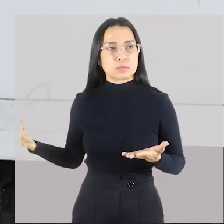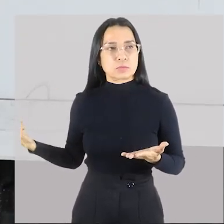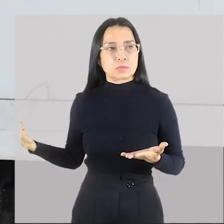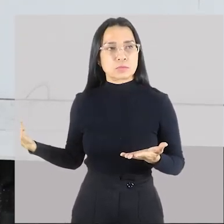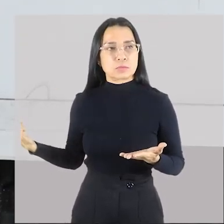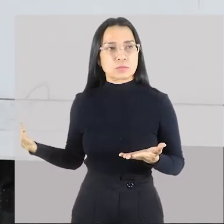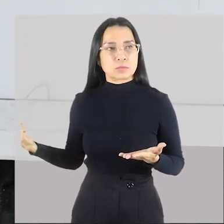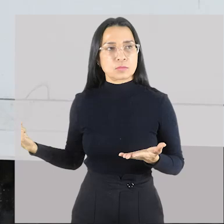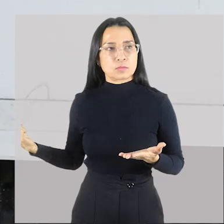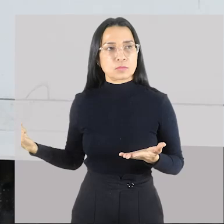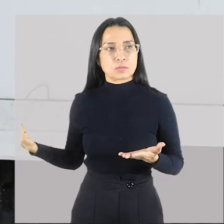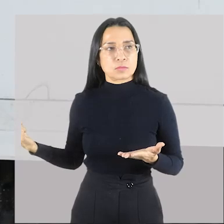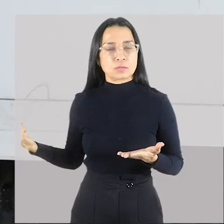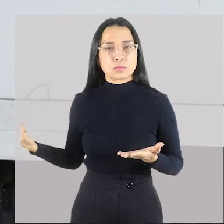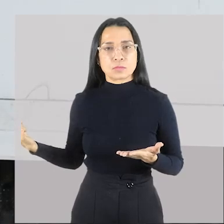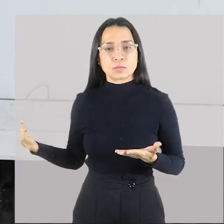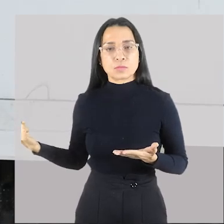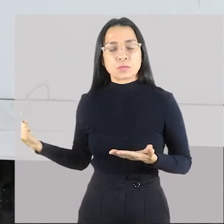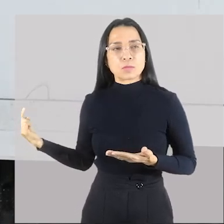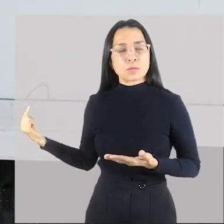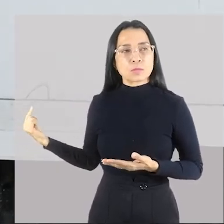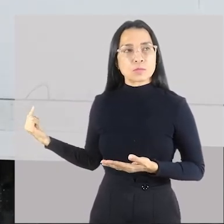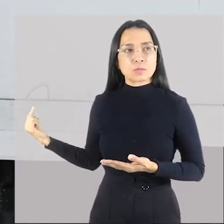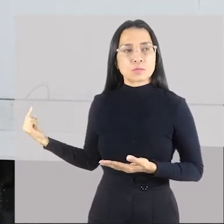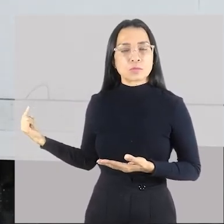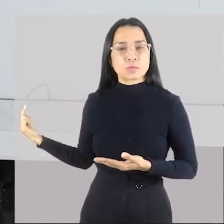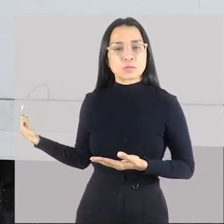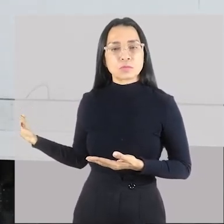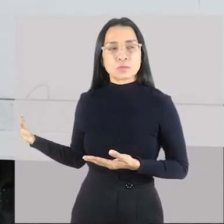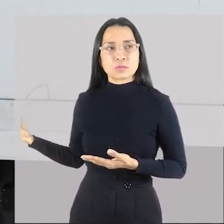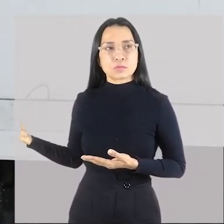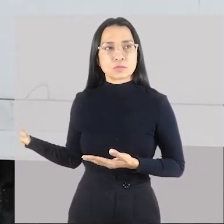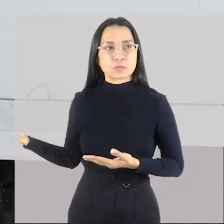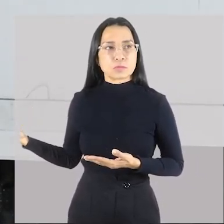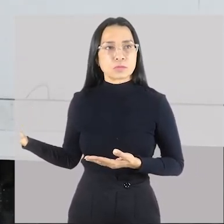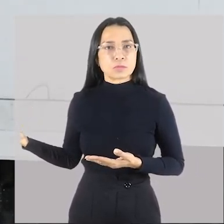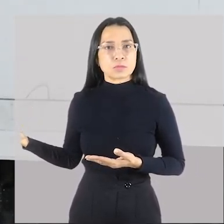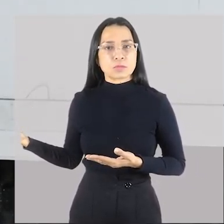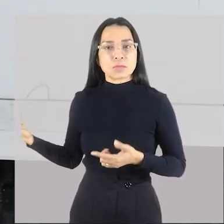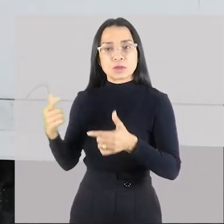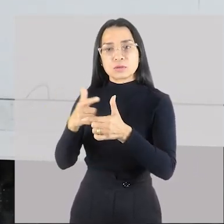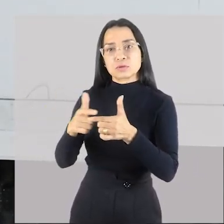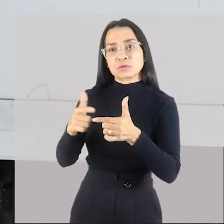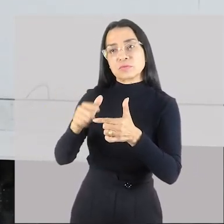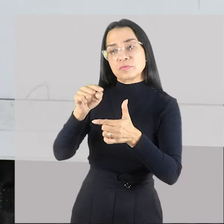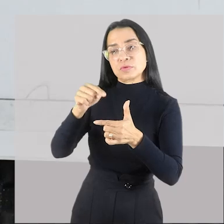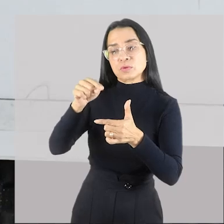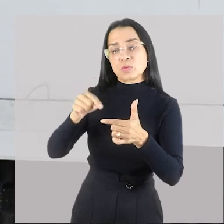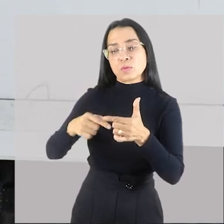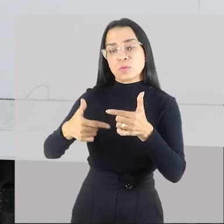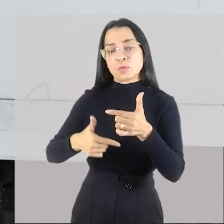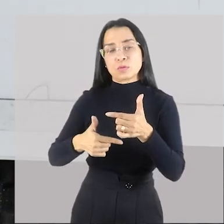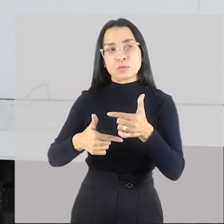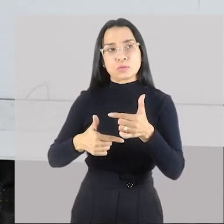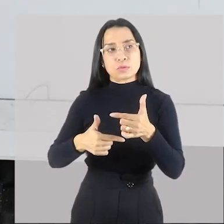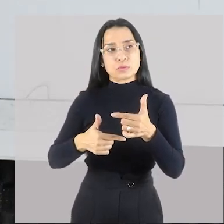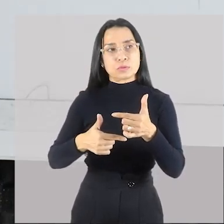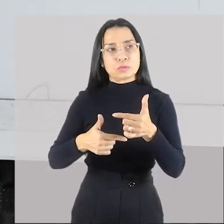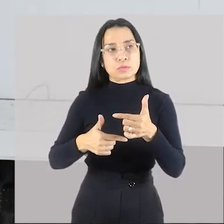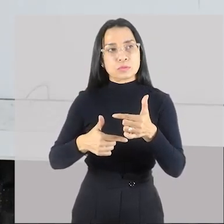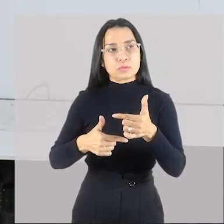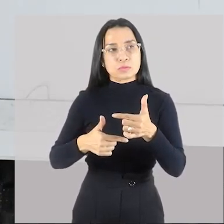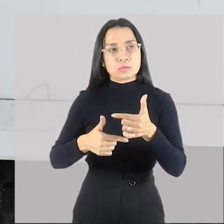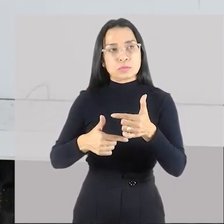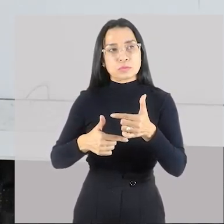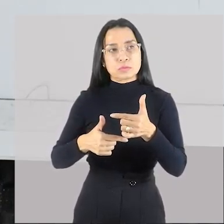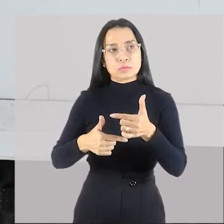2m maior que 6, né? Divide os dois lados por 2, ou esse 2 passa dividindo.